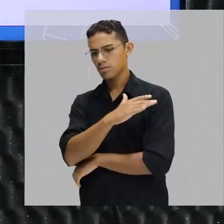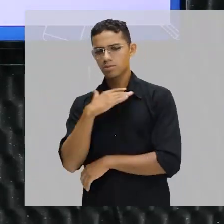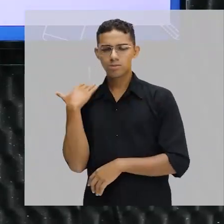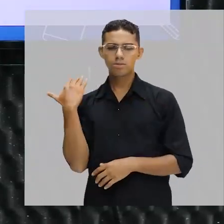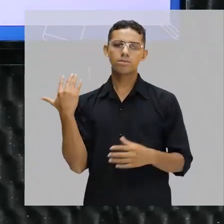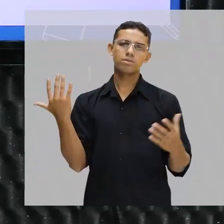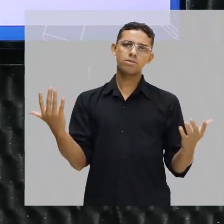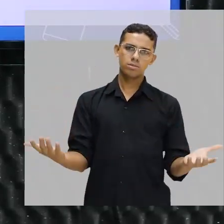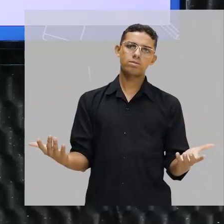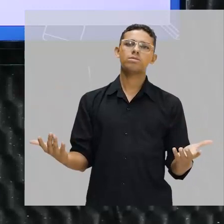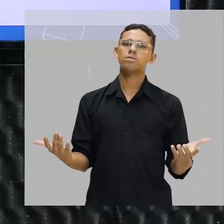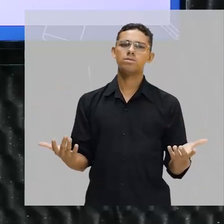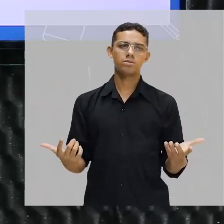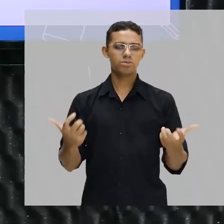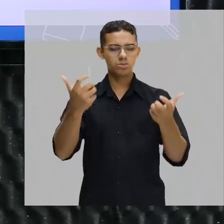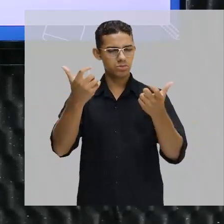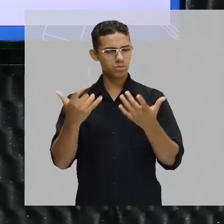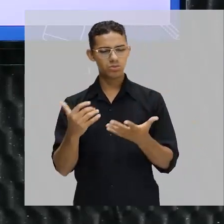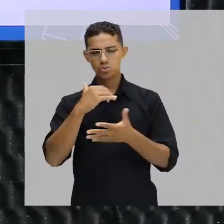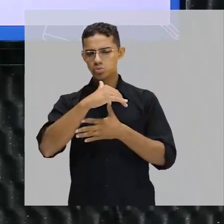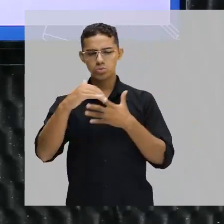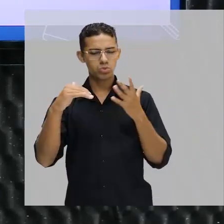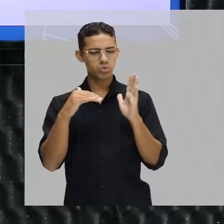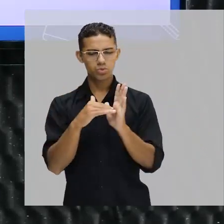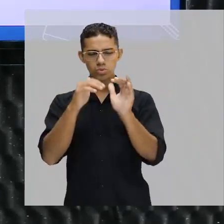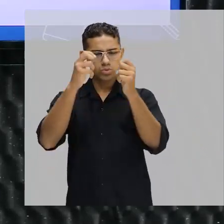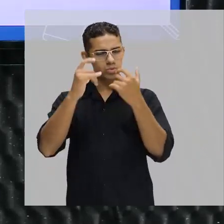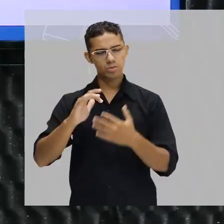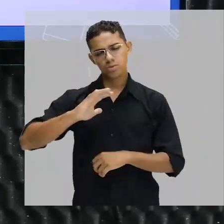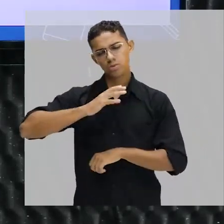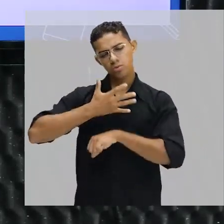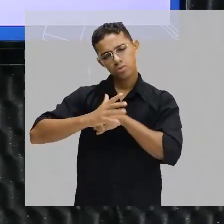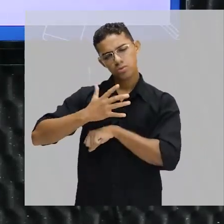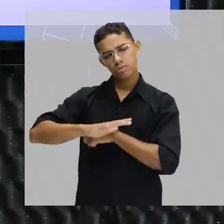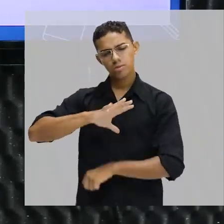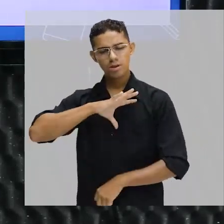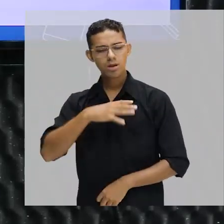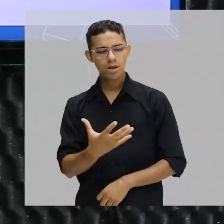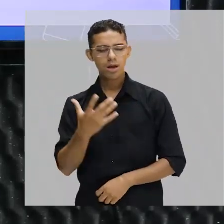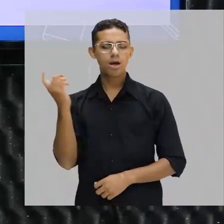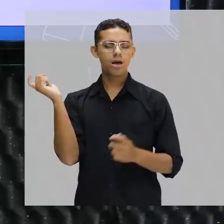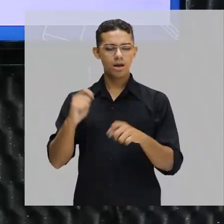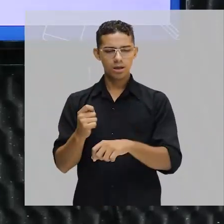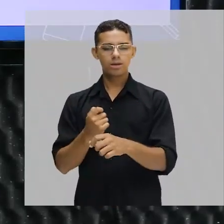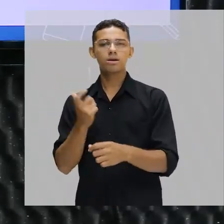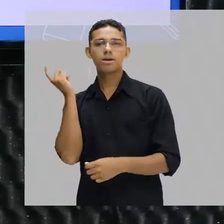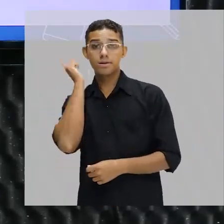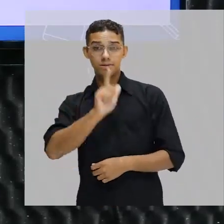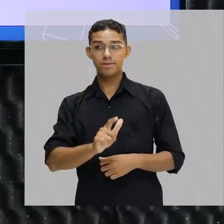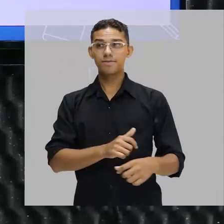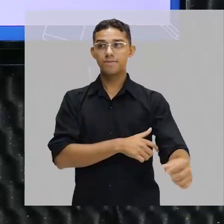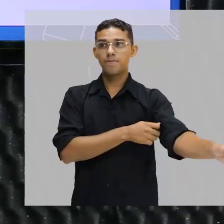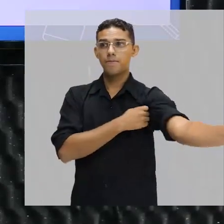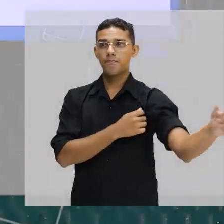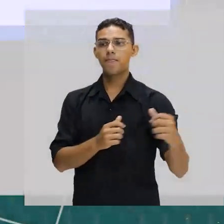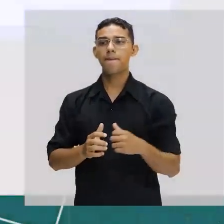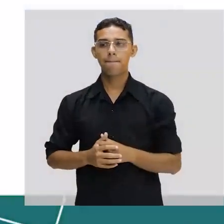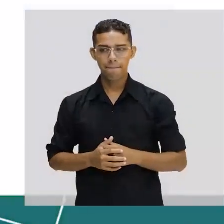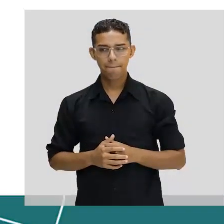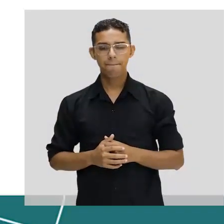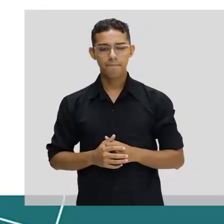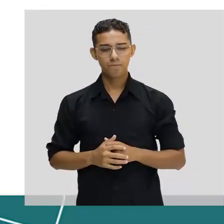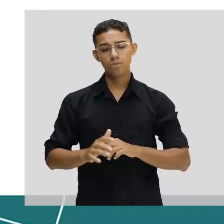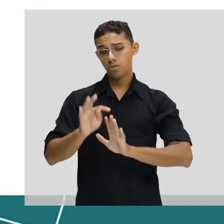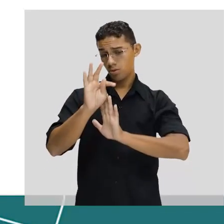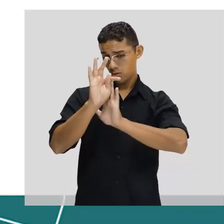poema, nós temos todo um enredo falando sobre as ações que foram realizadas. Os